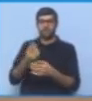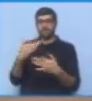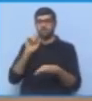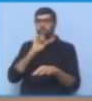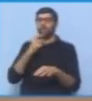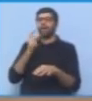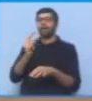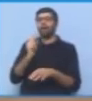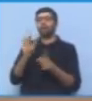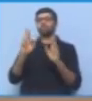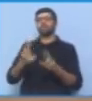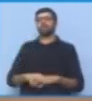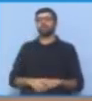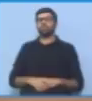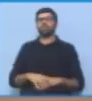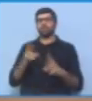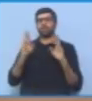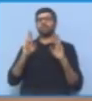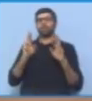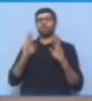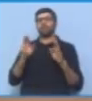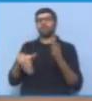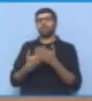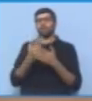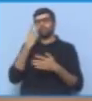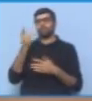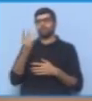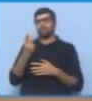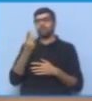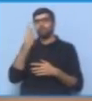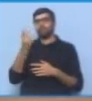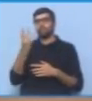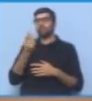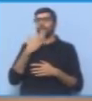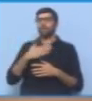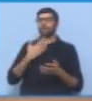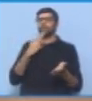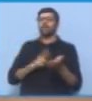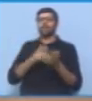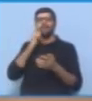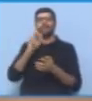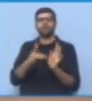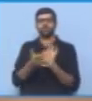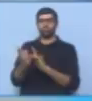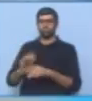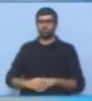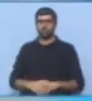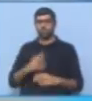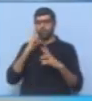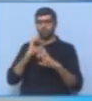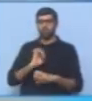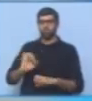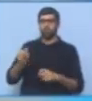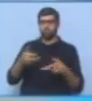da esperança. E essa esperança que traz vida e essa vida que nos traz a verdade que é Cristo. E pela sua investigação, o